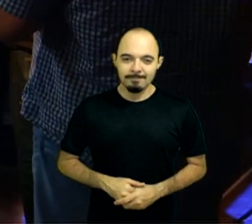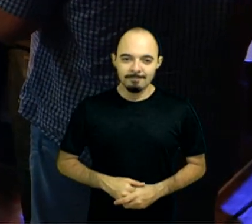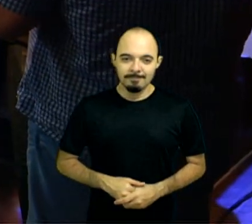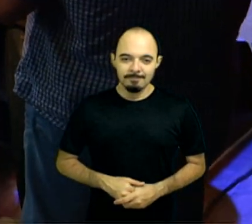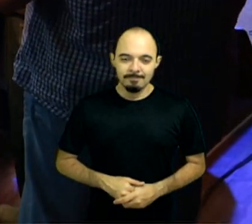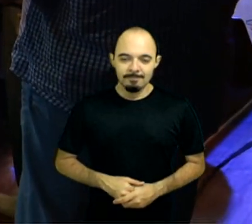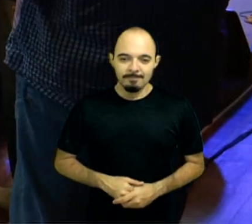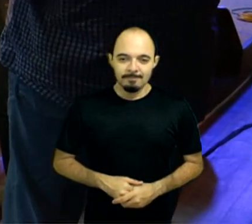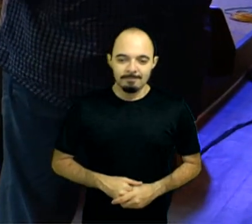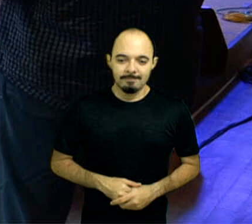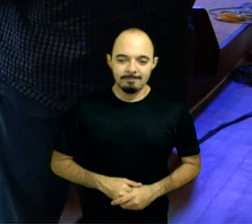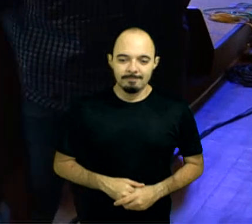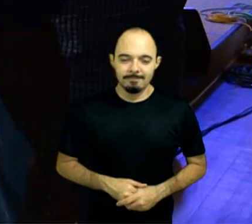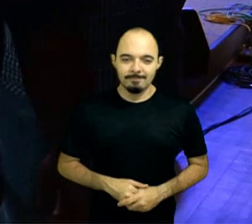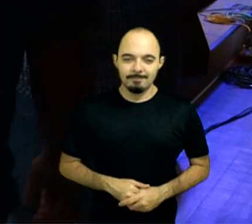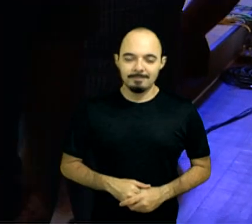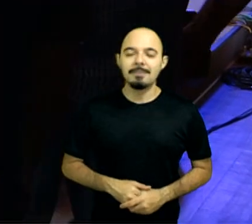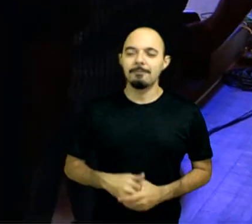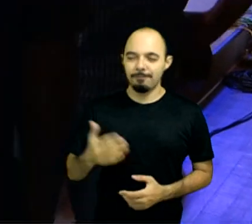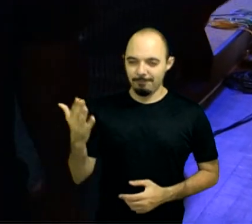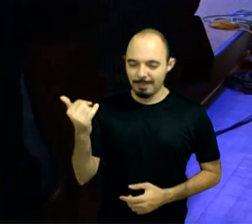Vem.